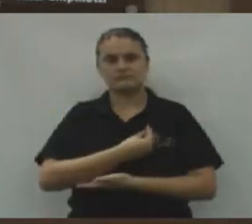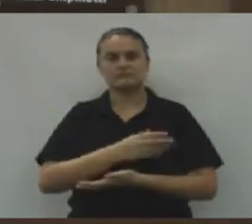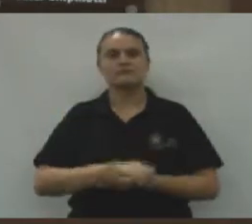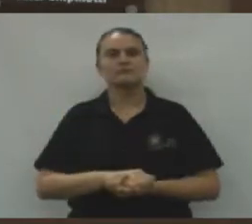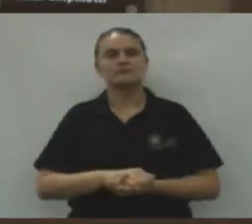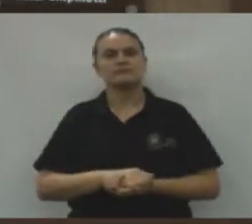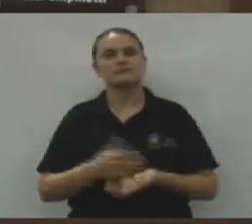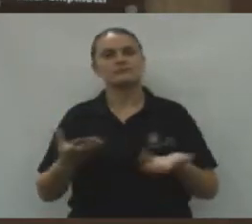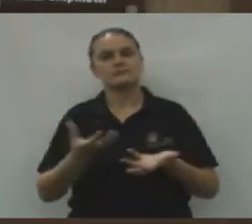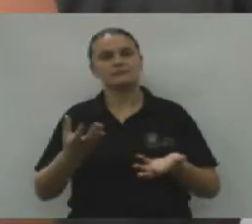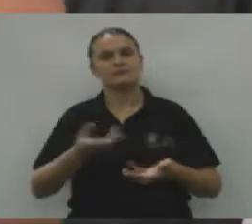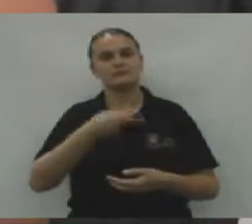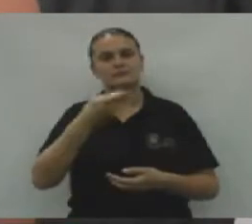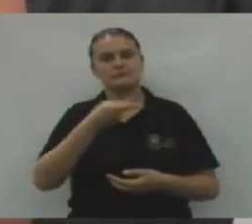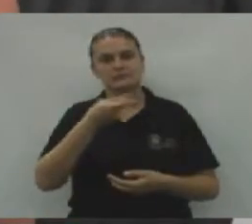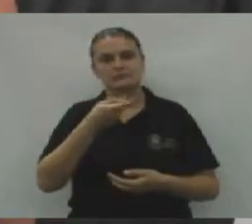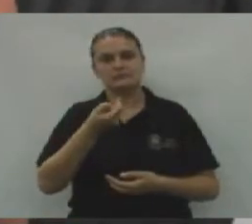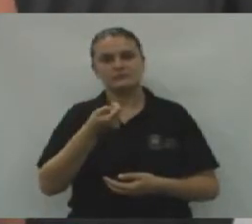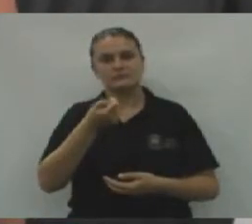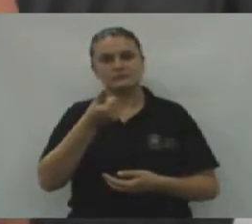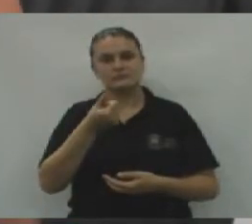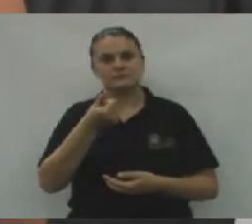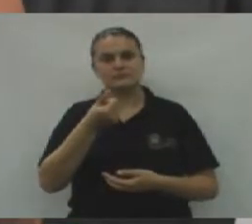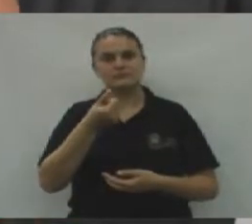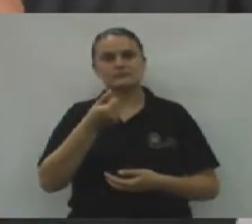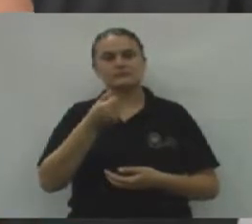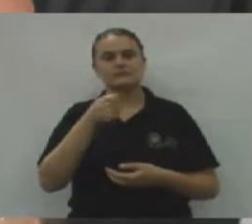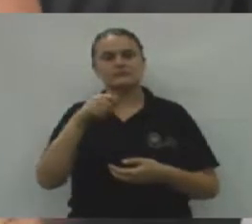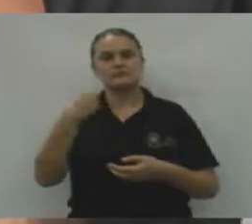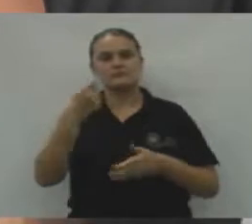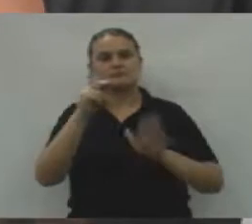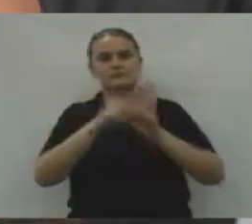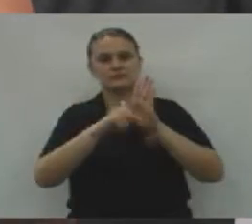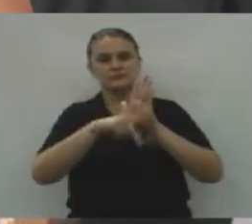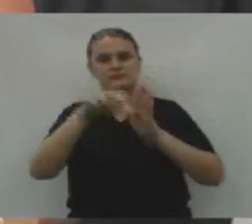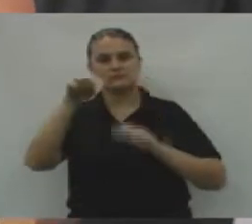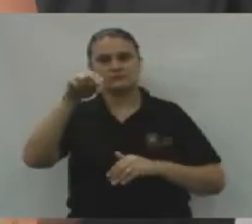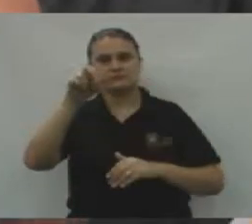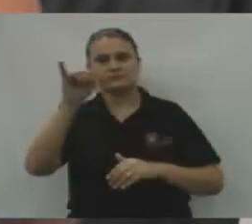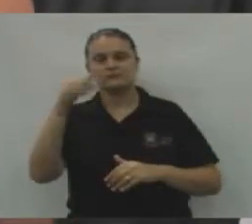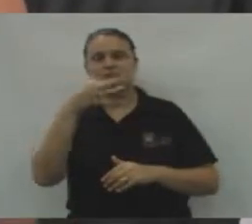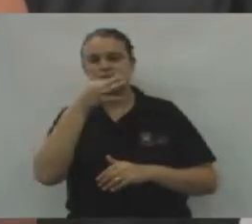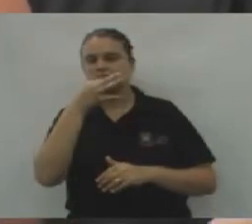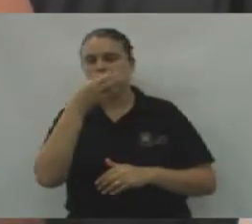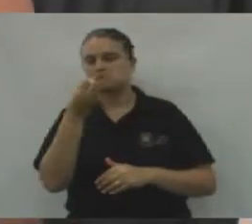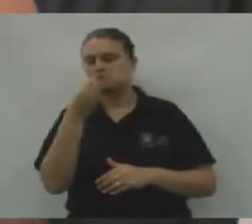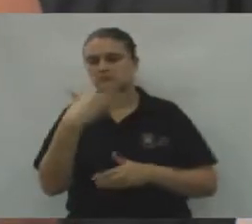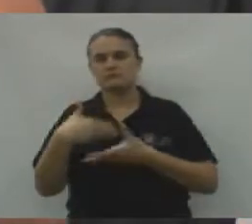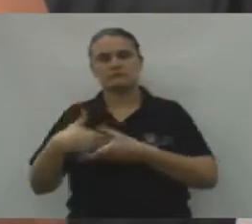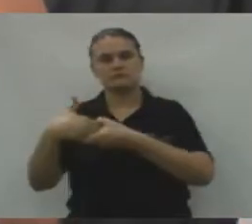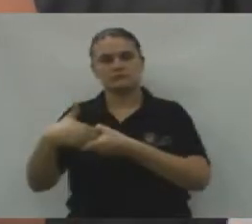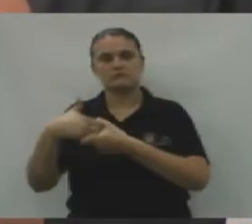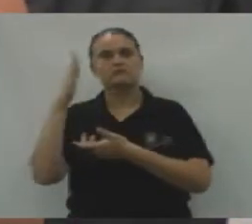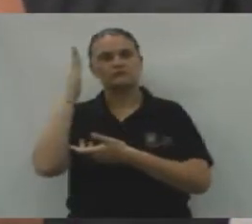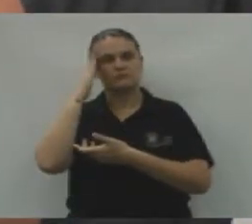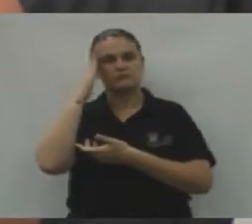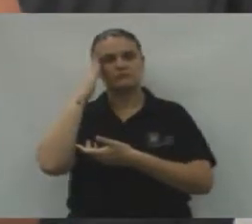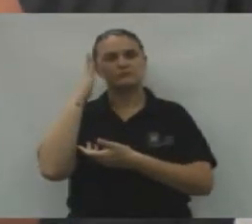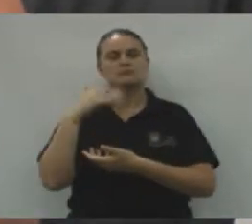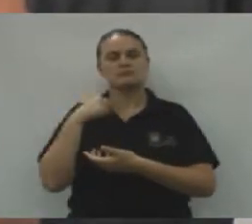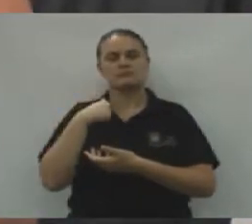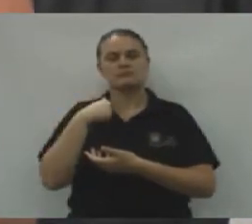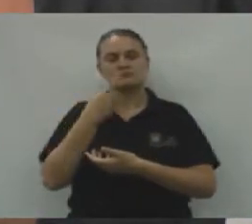Só quero falar um pouquinho sobre esse projeto do NEI, que eu acho incrível. Ele sabe a minha consideração